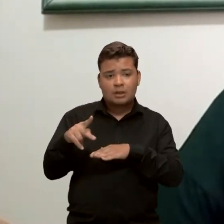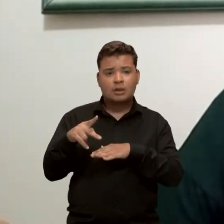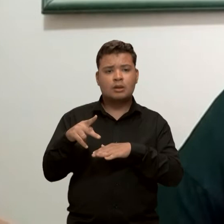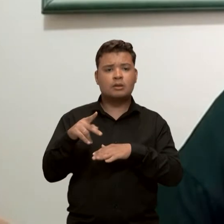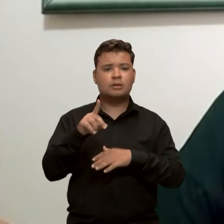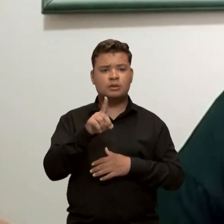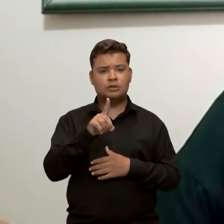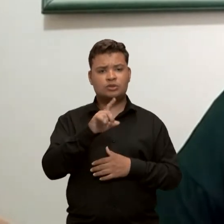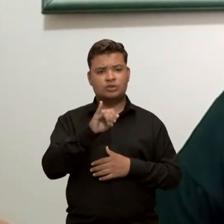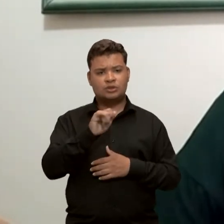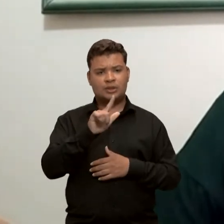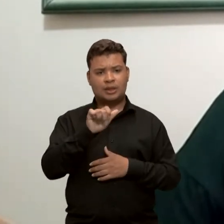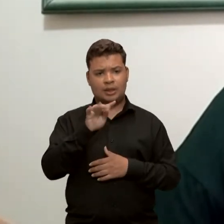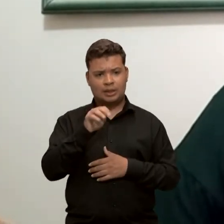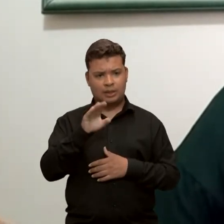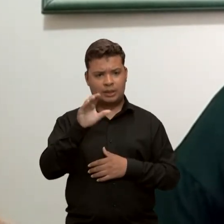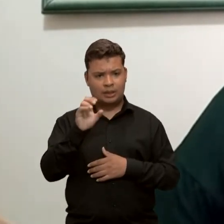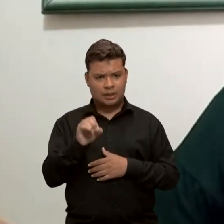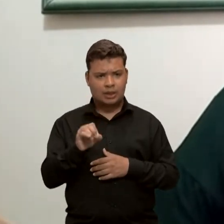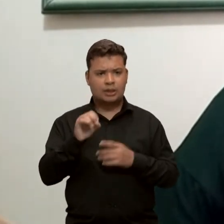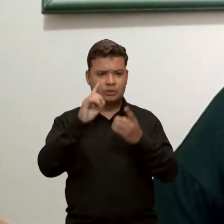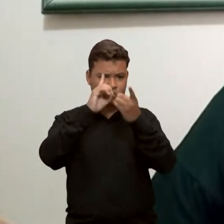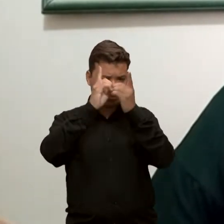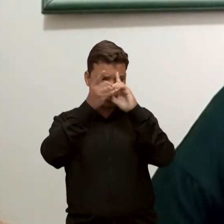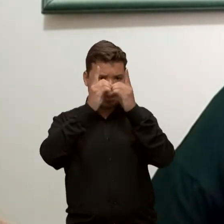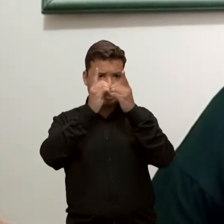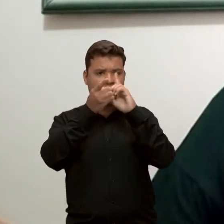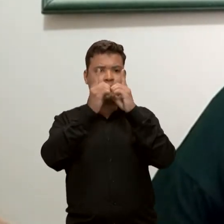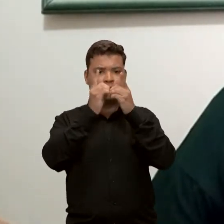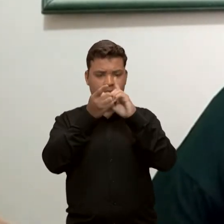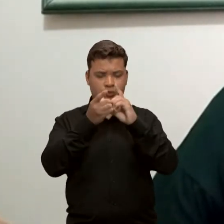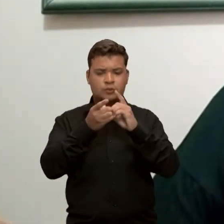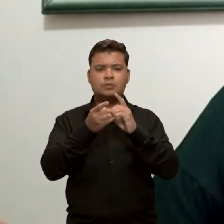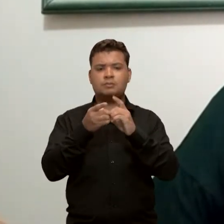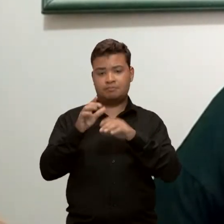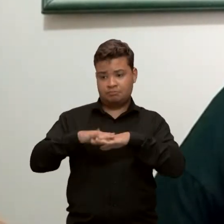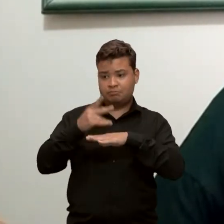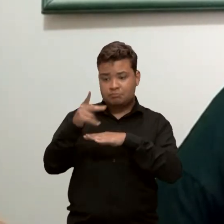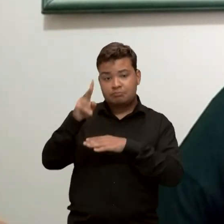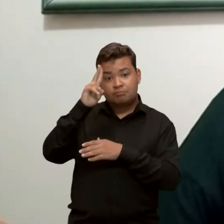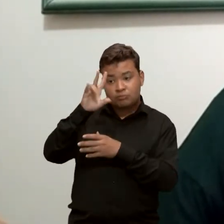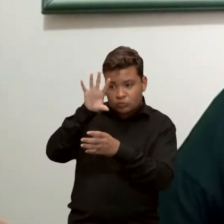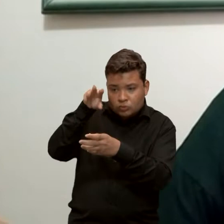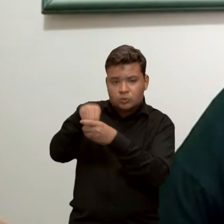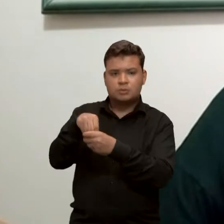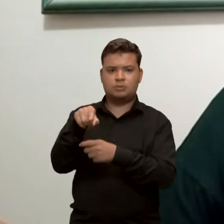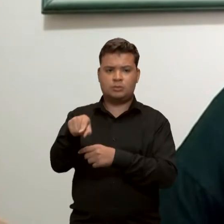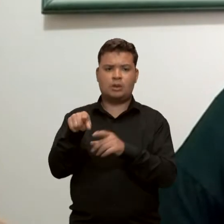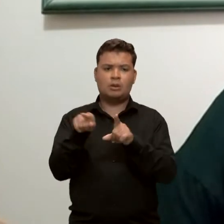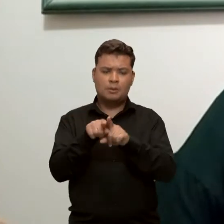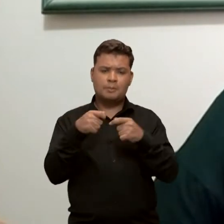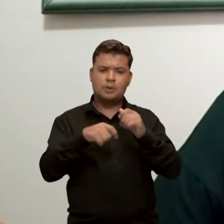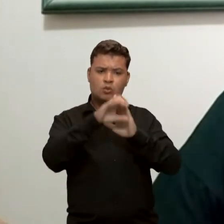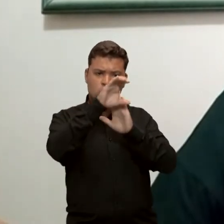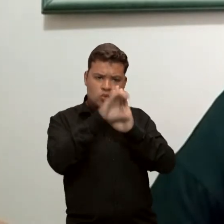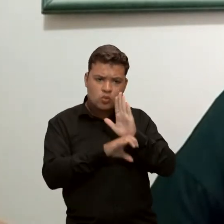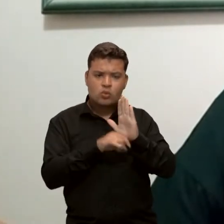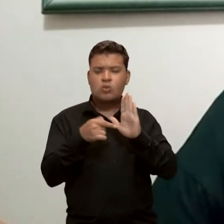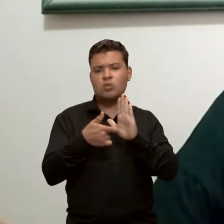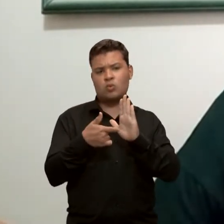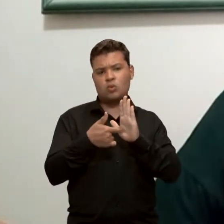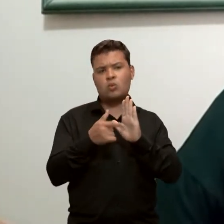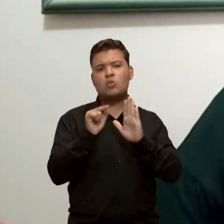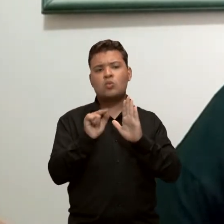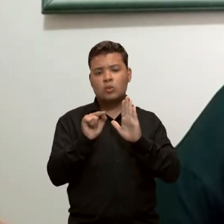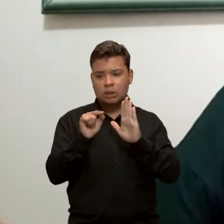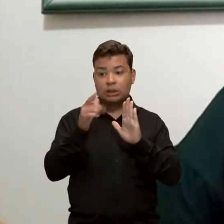constituinte e constituidor dessa história. E para isso, nós pensamos num currículo que possibilite a complexidade da formação